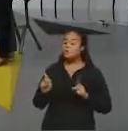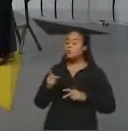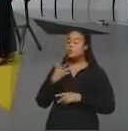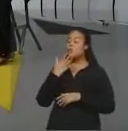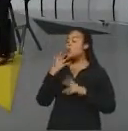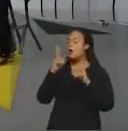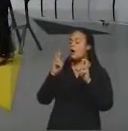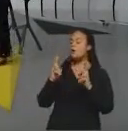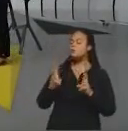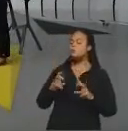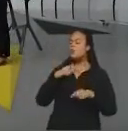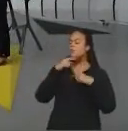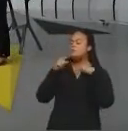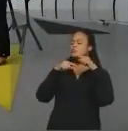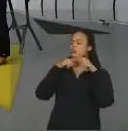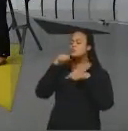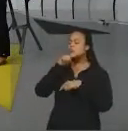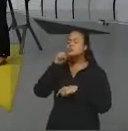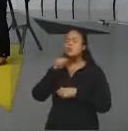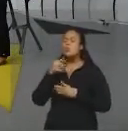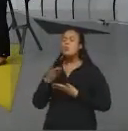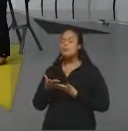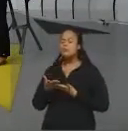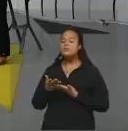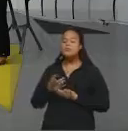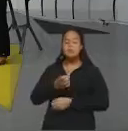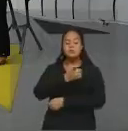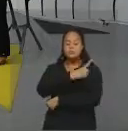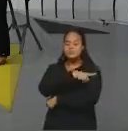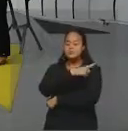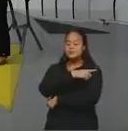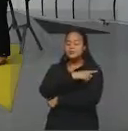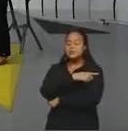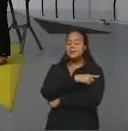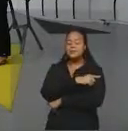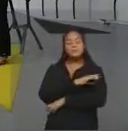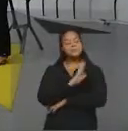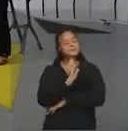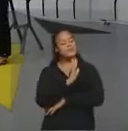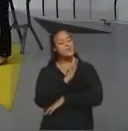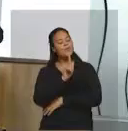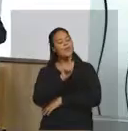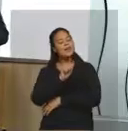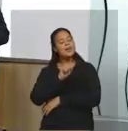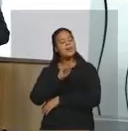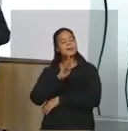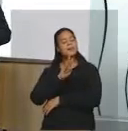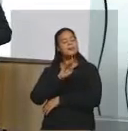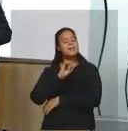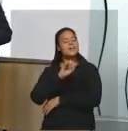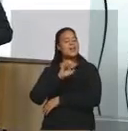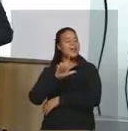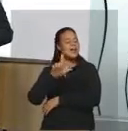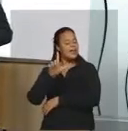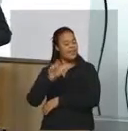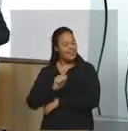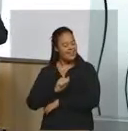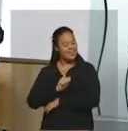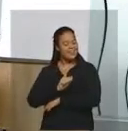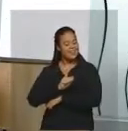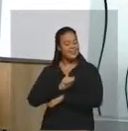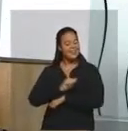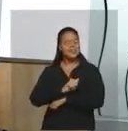dos alunos de primeiro ano? Oi, Gabriela, tudo bom? Tudo ótimo. Bom estar aqui com você, bom estar aqui com os nossos estudantes